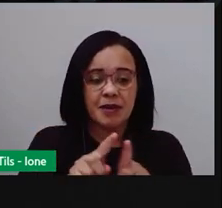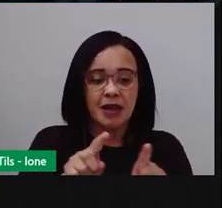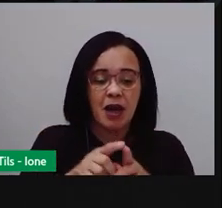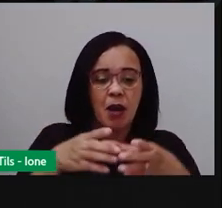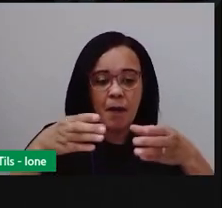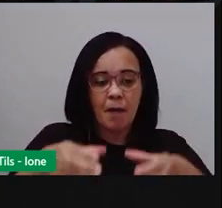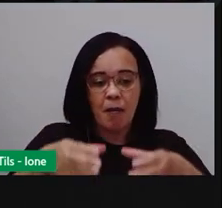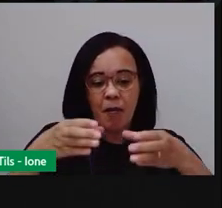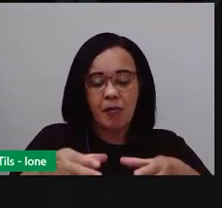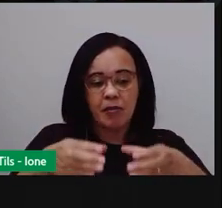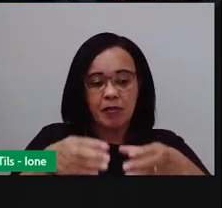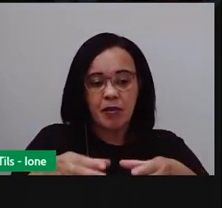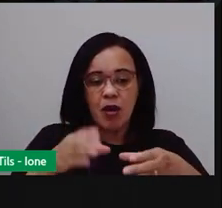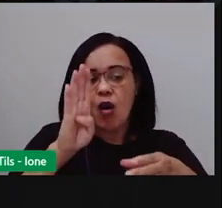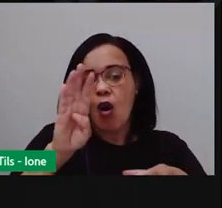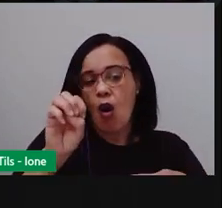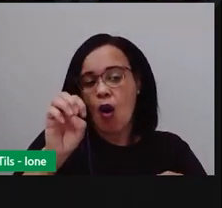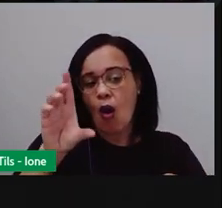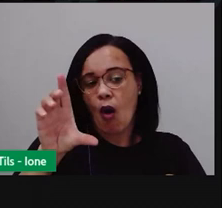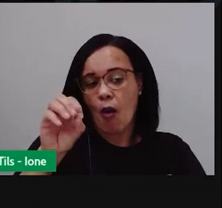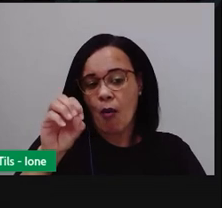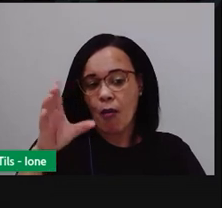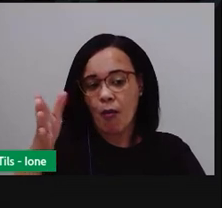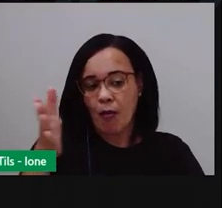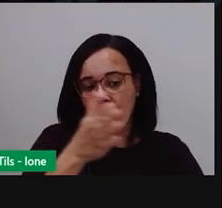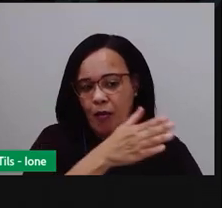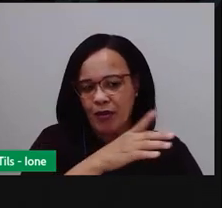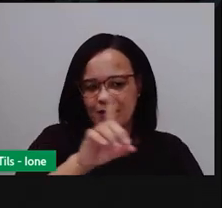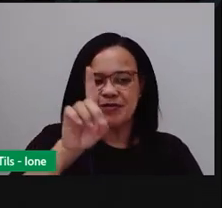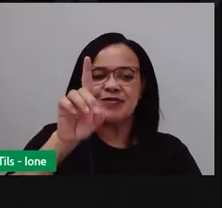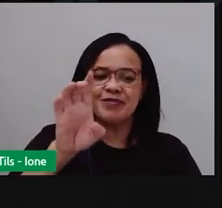Eu também estou vendo aqui, ó, bolo de aipim.